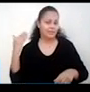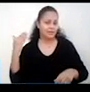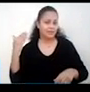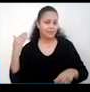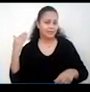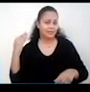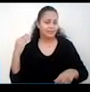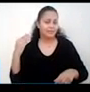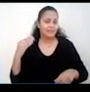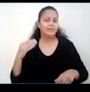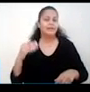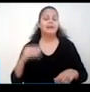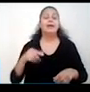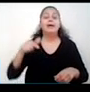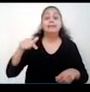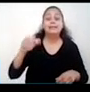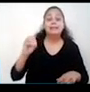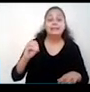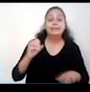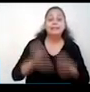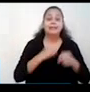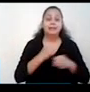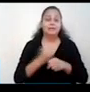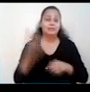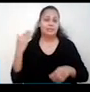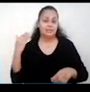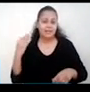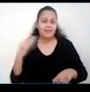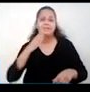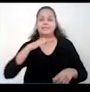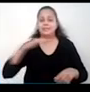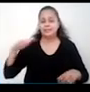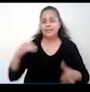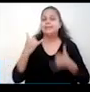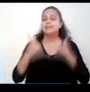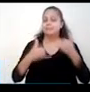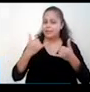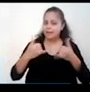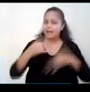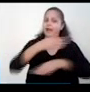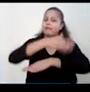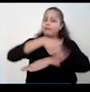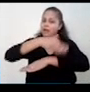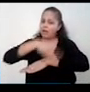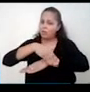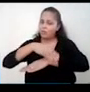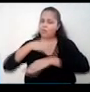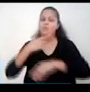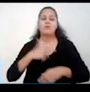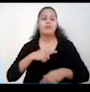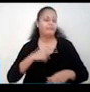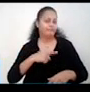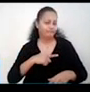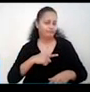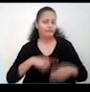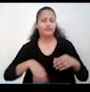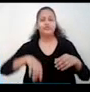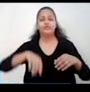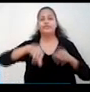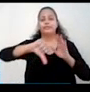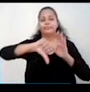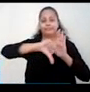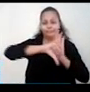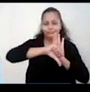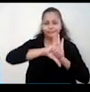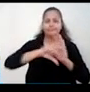brincassem na rua, o trânsito não fosse tão intenso, né? Talvez a criminalidade, né, não fosse a mesma dos dias atuais.